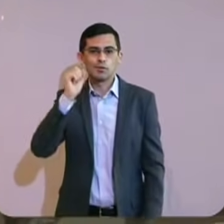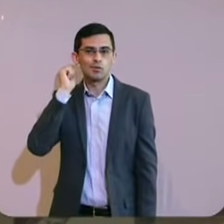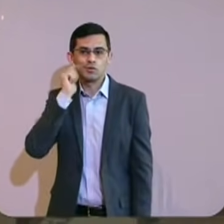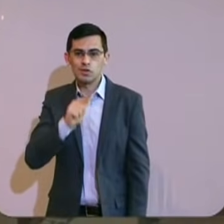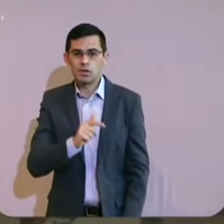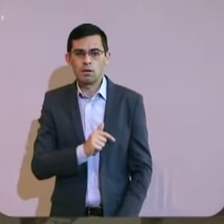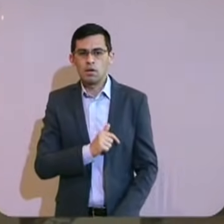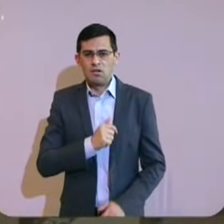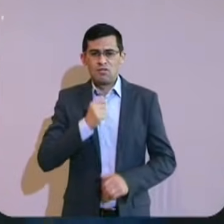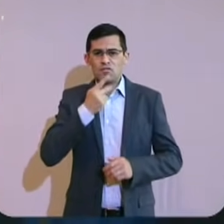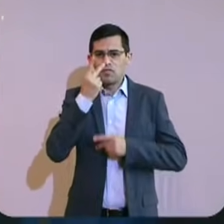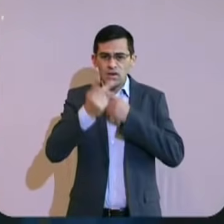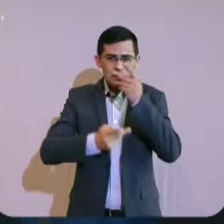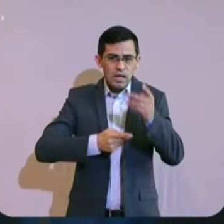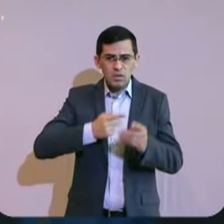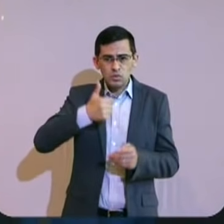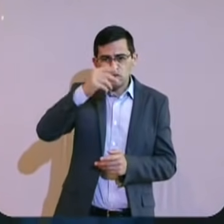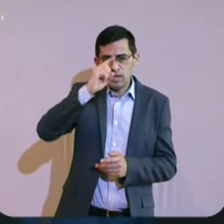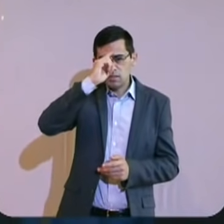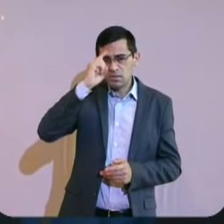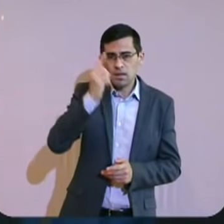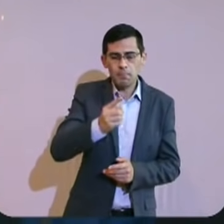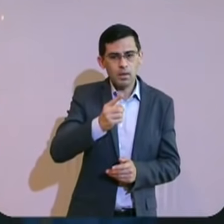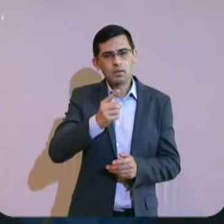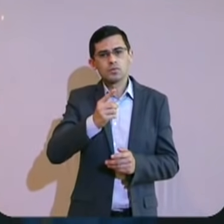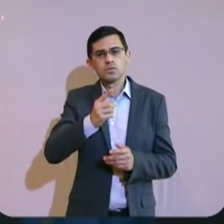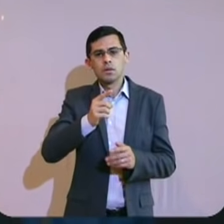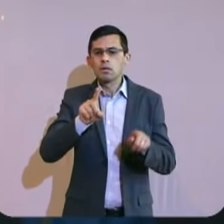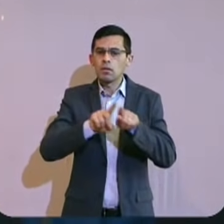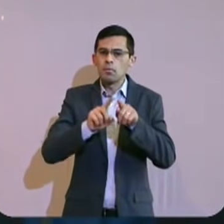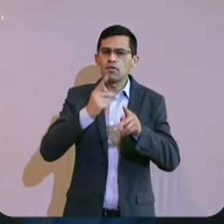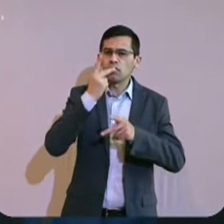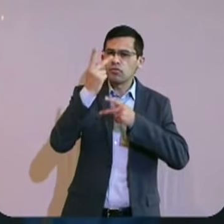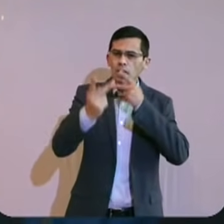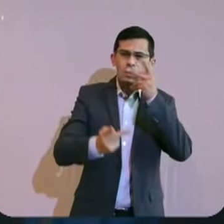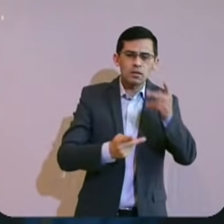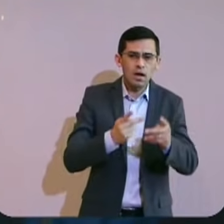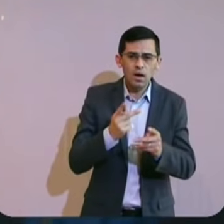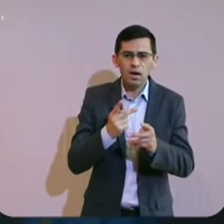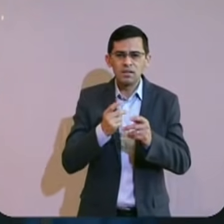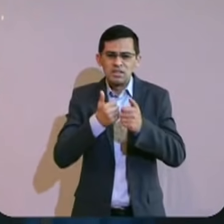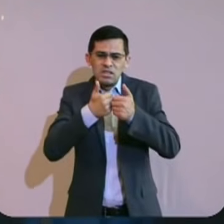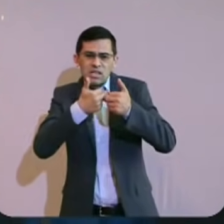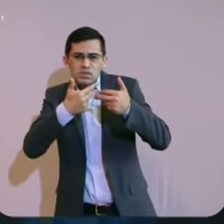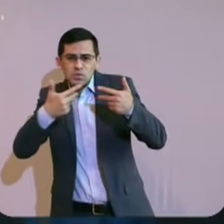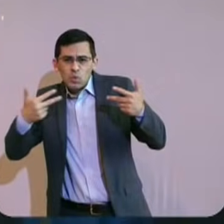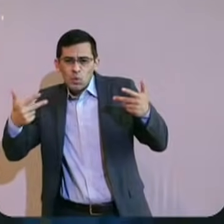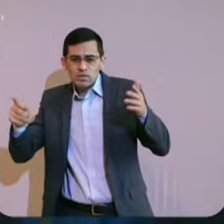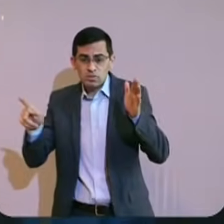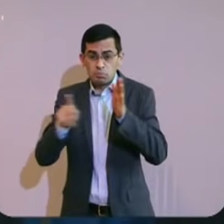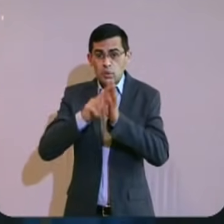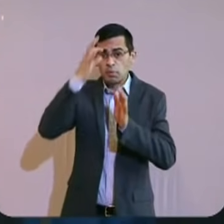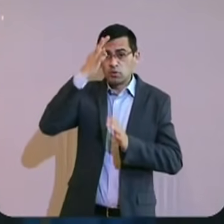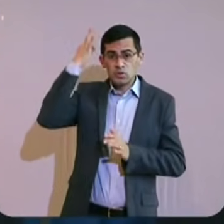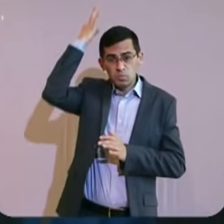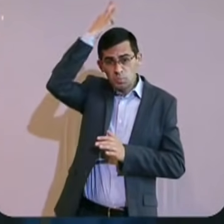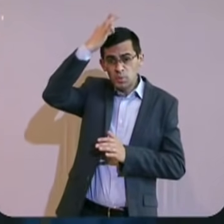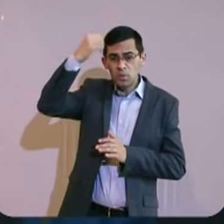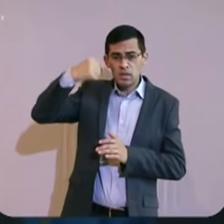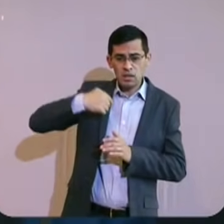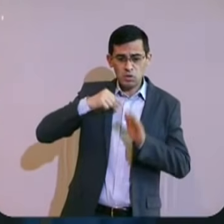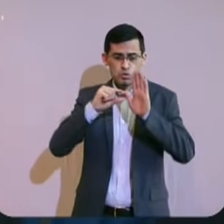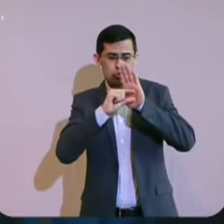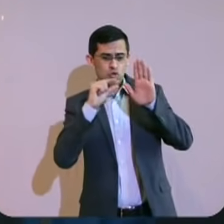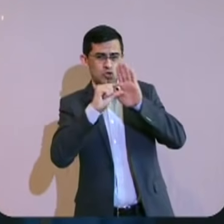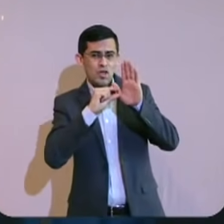os 10 mandamentos, talvez você consiga falar sobre o fruto do Espírito, e quem sabe dizer, olha, eu sei o